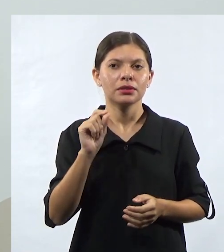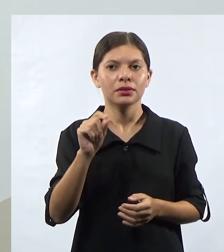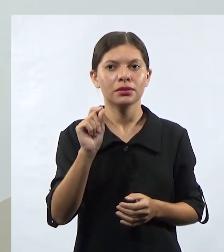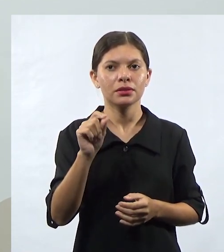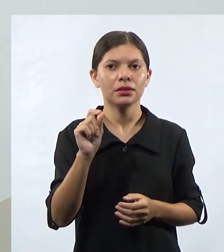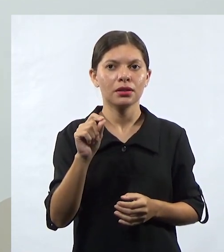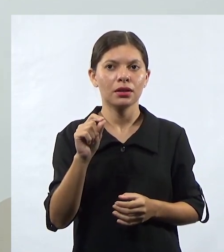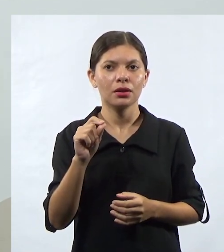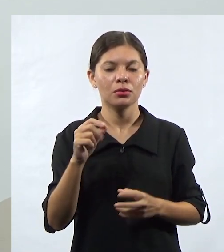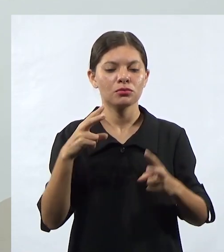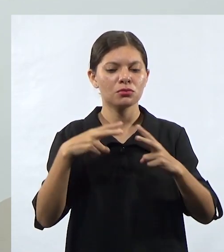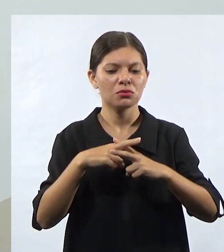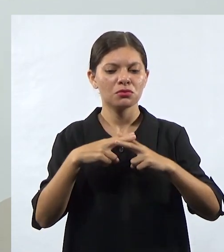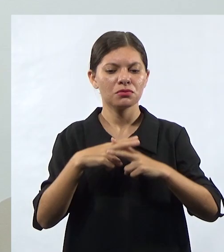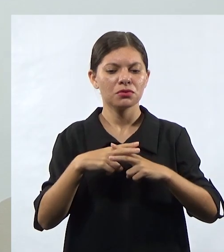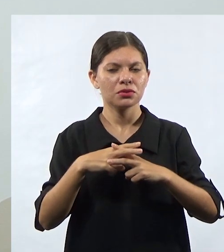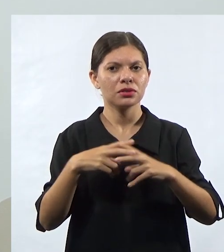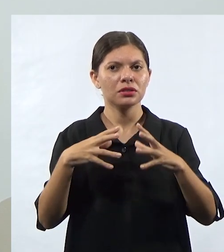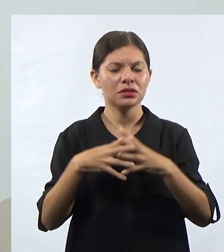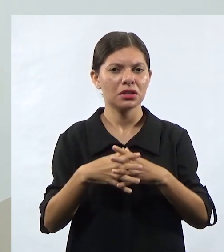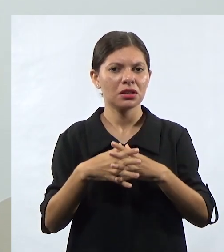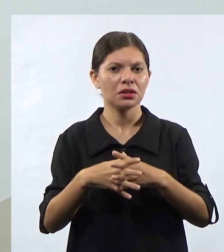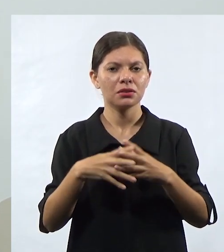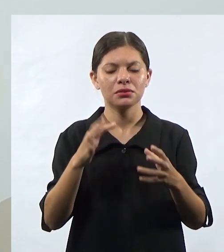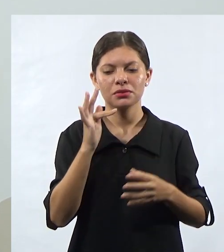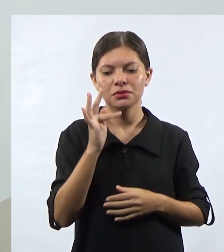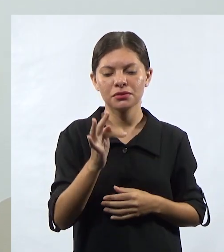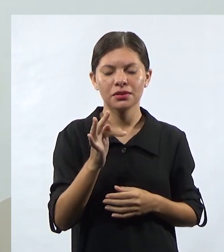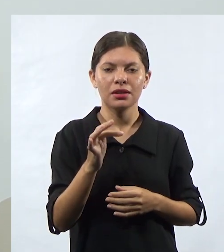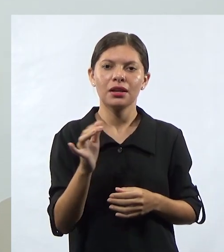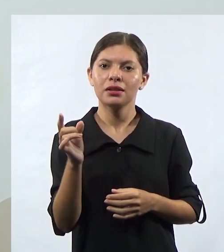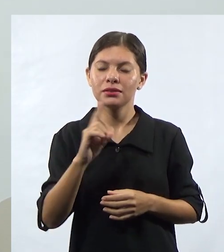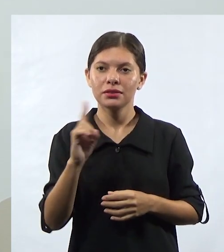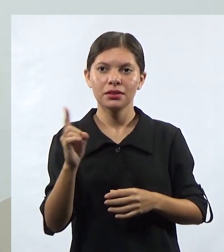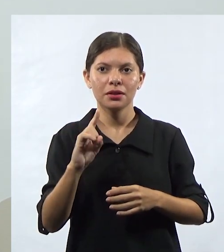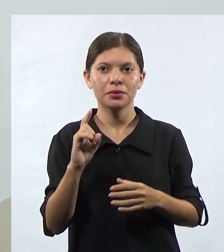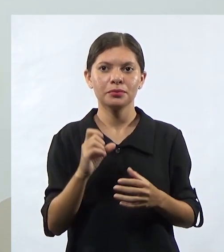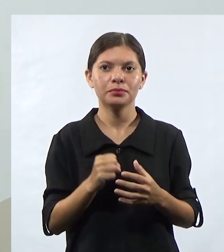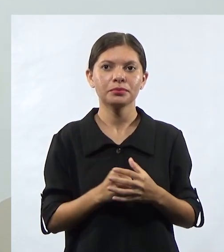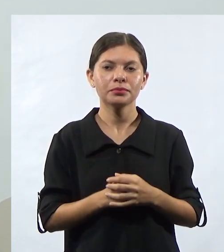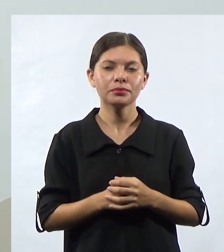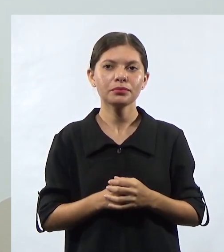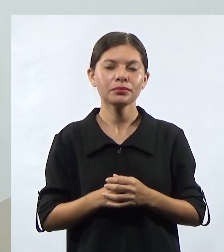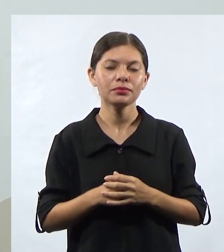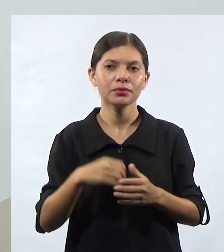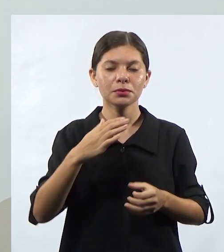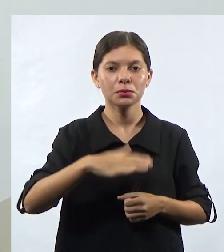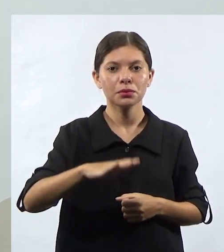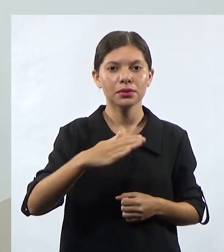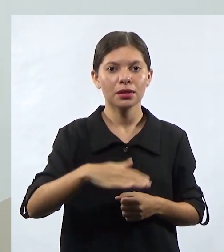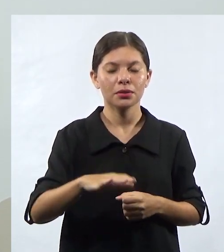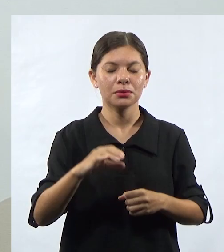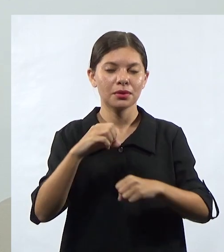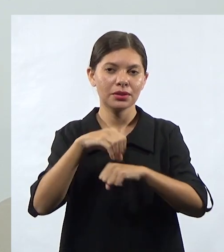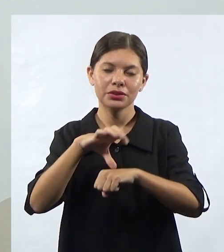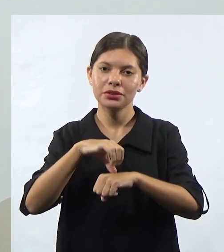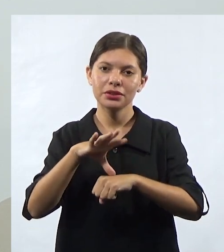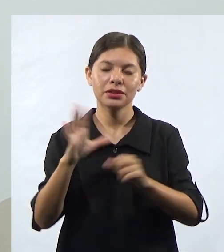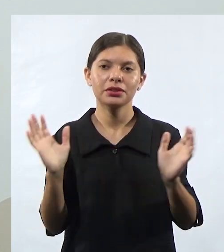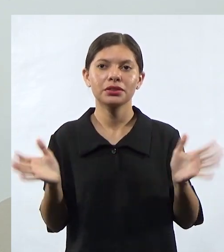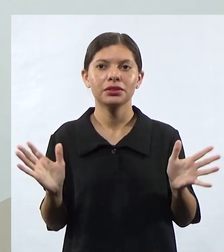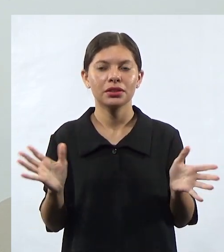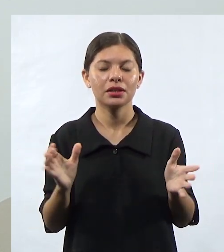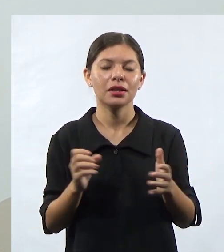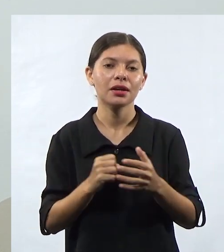nenhuma confusão com relação ao que foi dito e ao que foi declarado posteriormente. E as dicas já foram dadas,